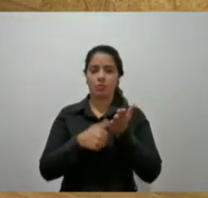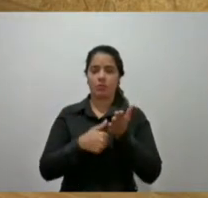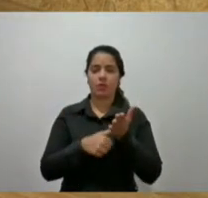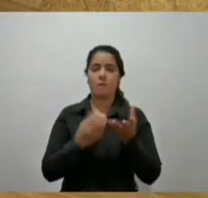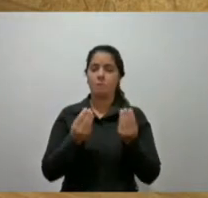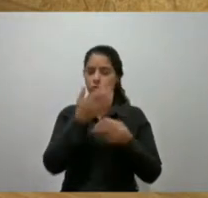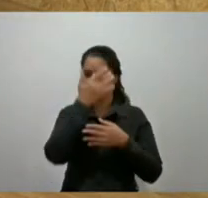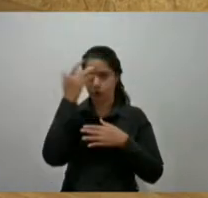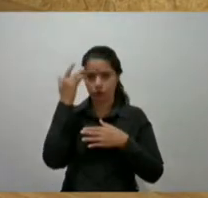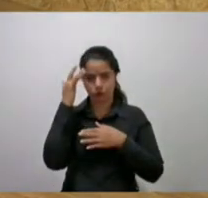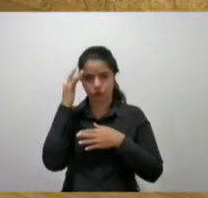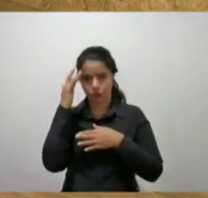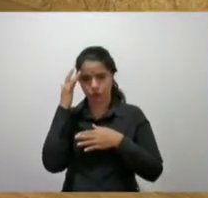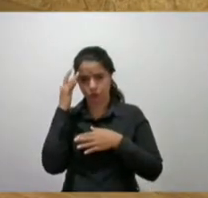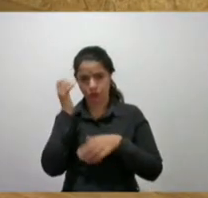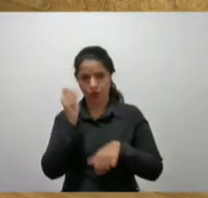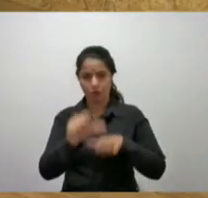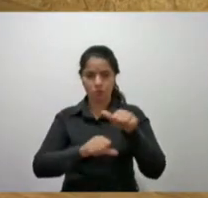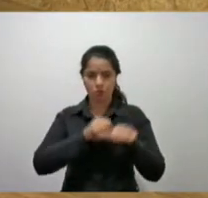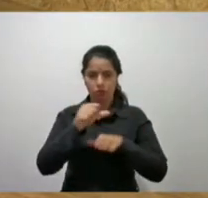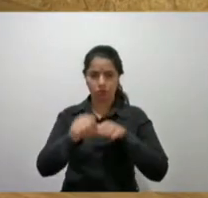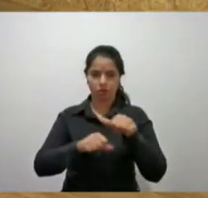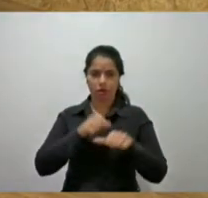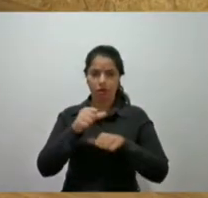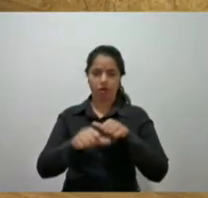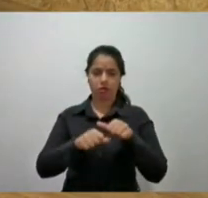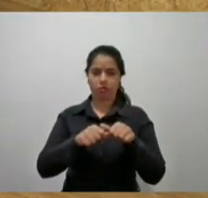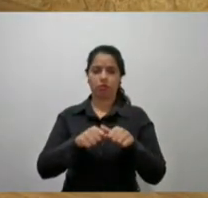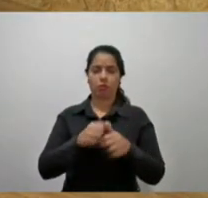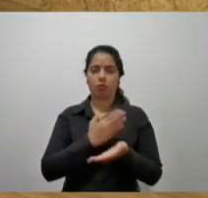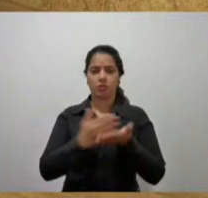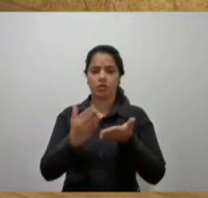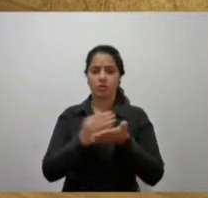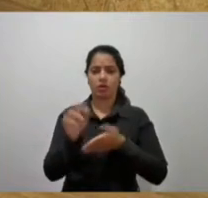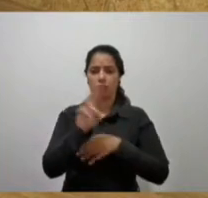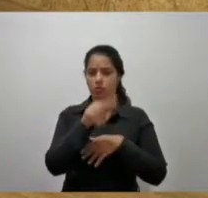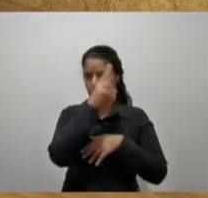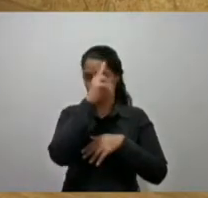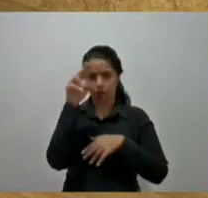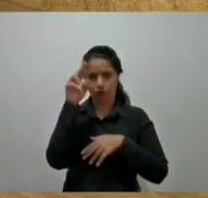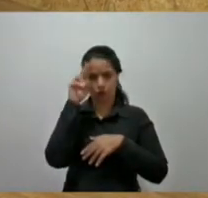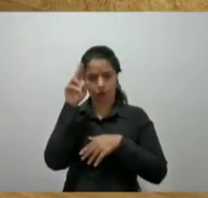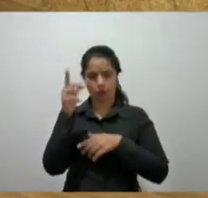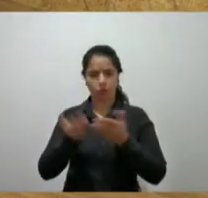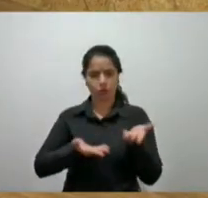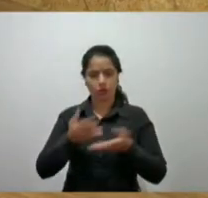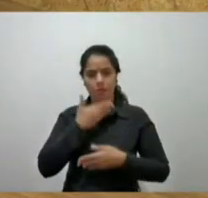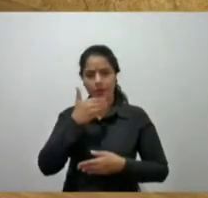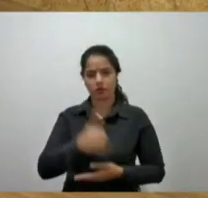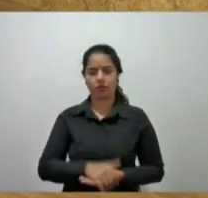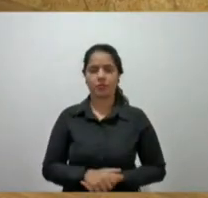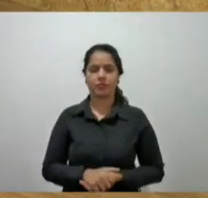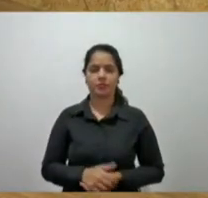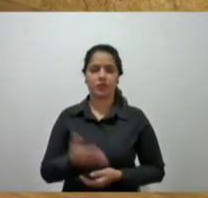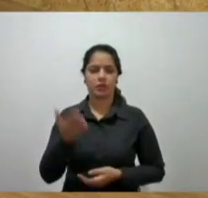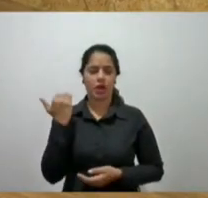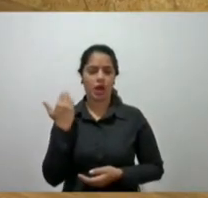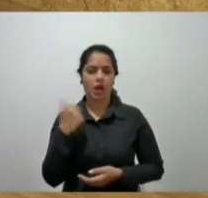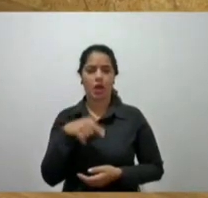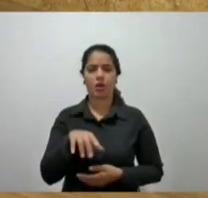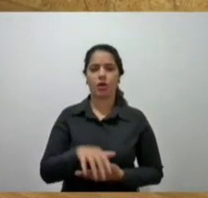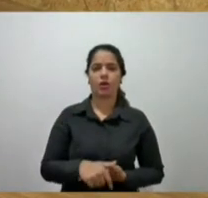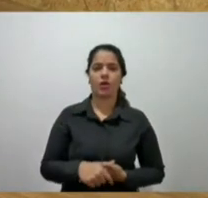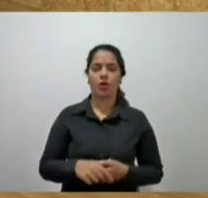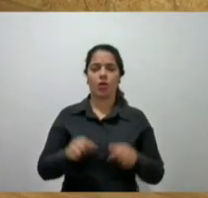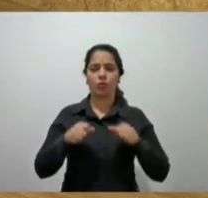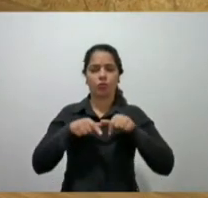por uma questão de qualidade de serviço, né? Há muitos anos atrás, tinha uma locadora de vídeo, que era uma Blockbuster, que